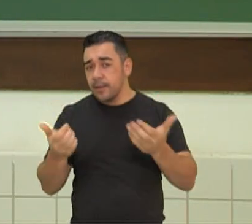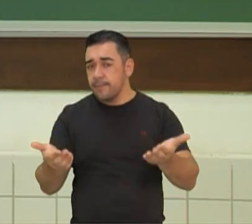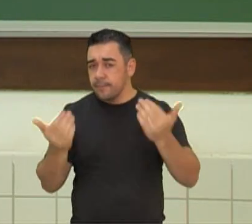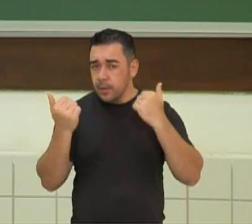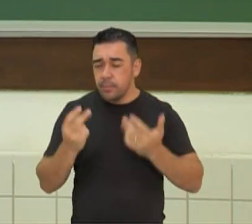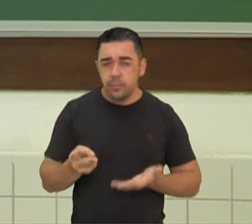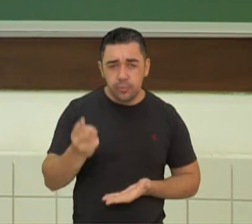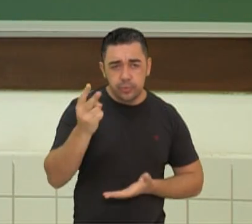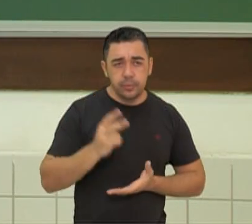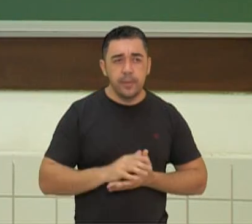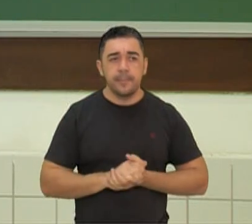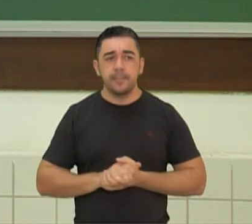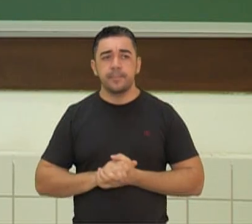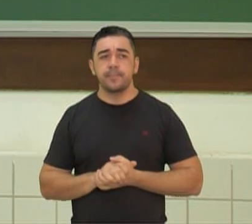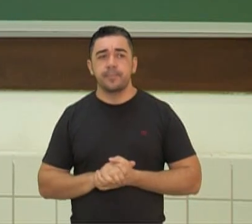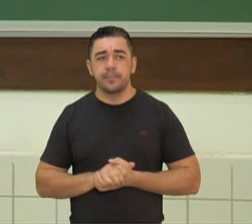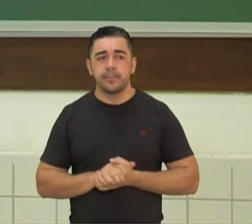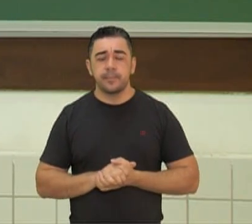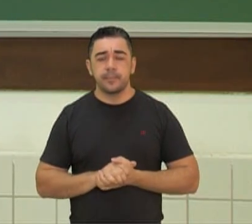vamos continuar.